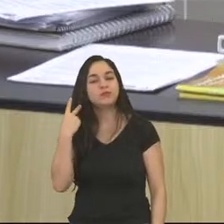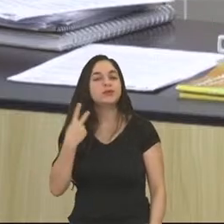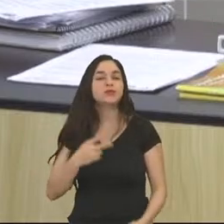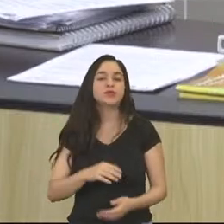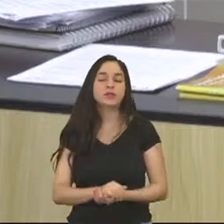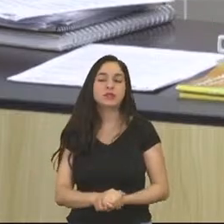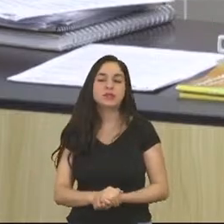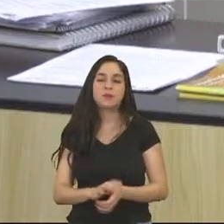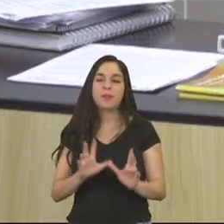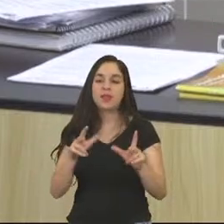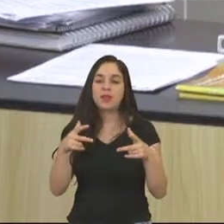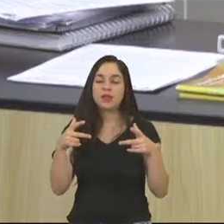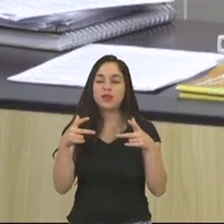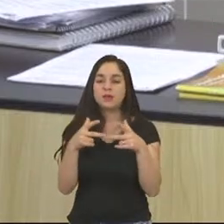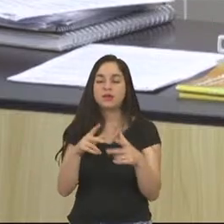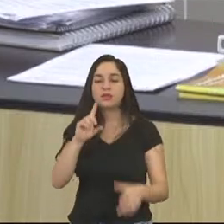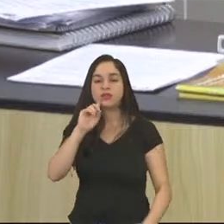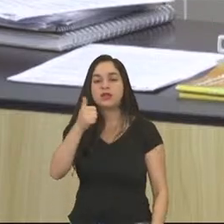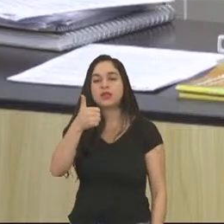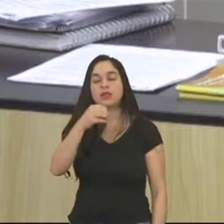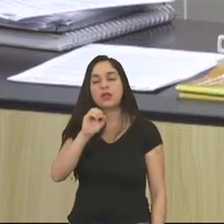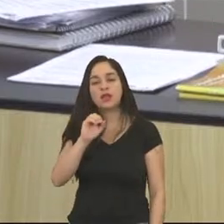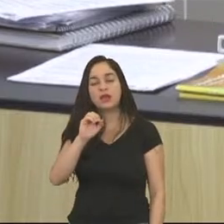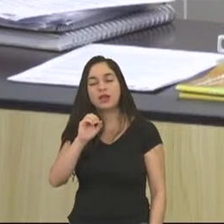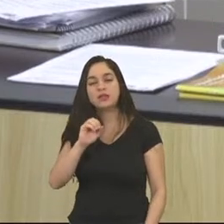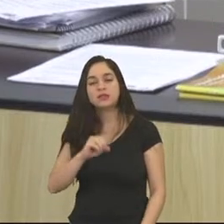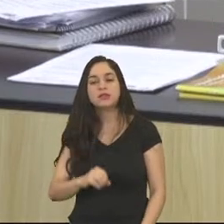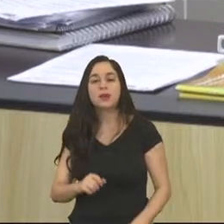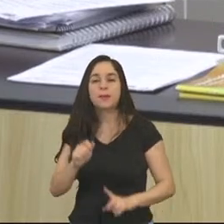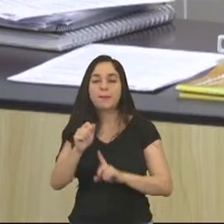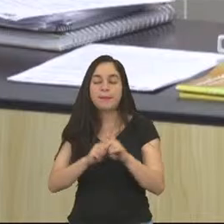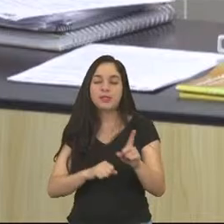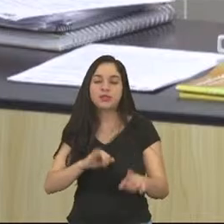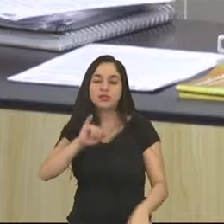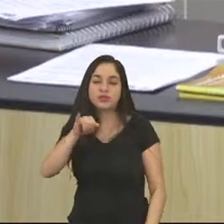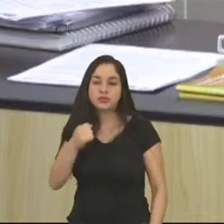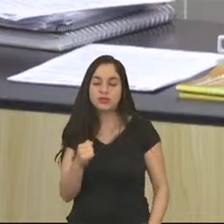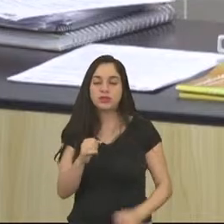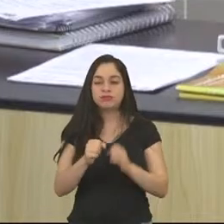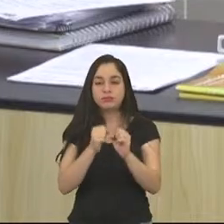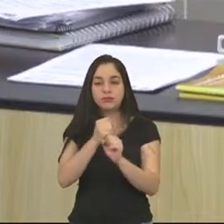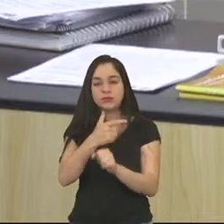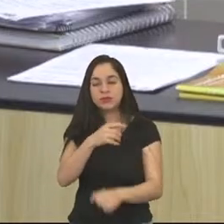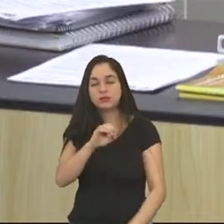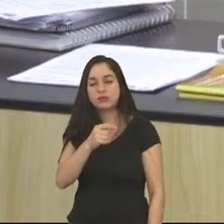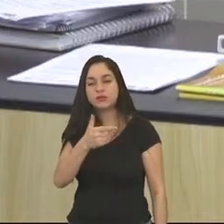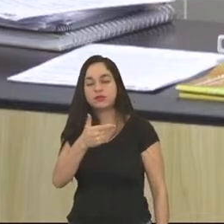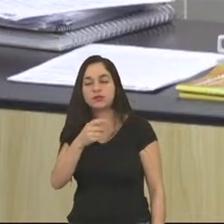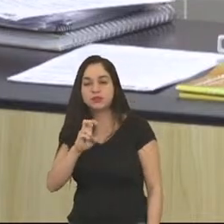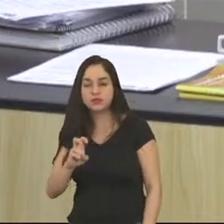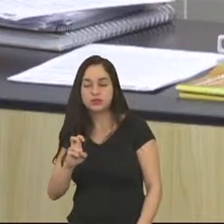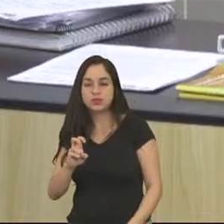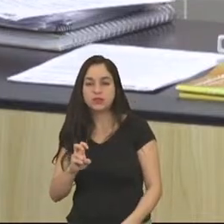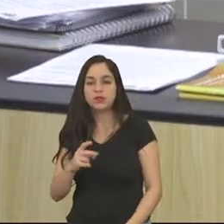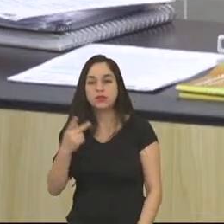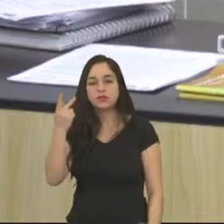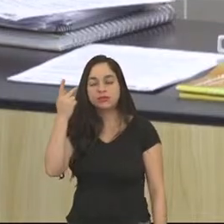Câmara Municipal de Jacareí, 10 de janeiro de 2025. Autoria: Paulinho dos Condutores, vereador do